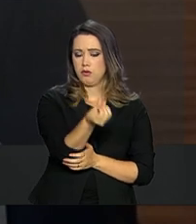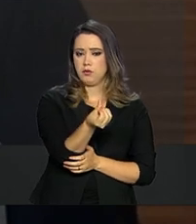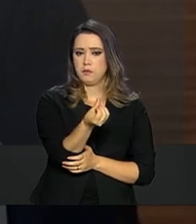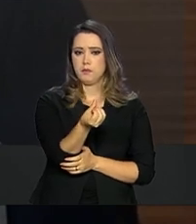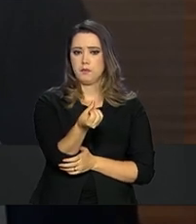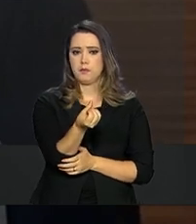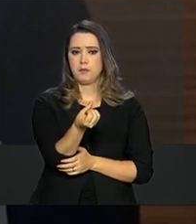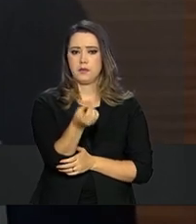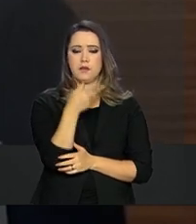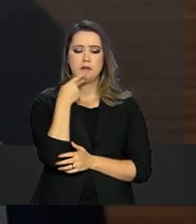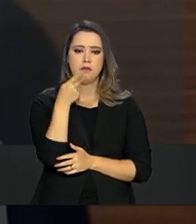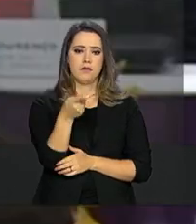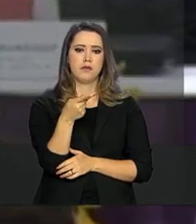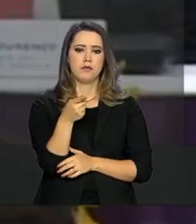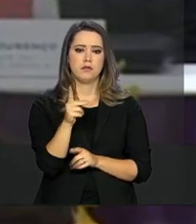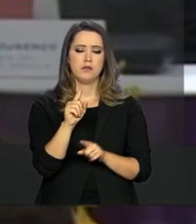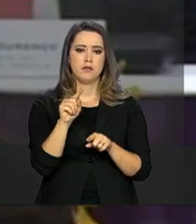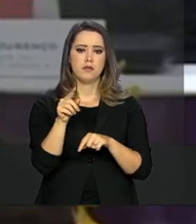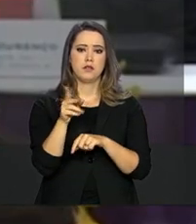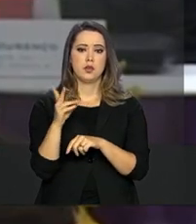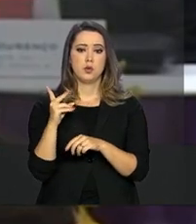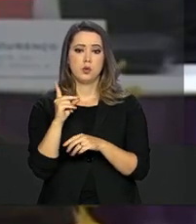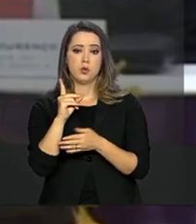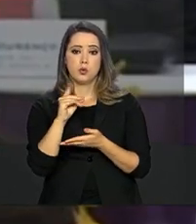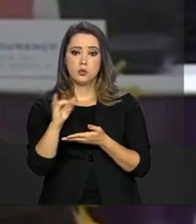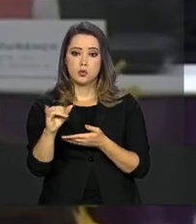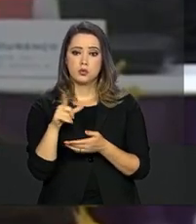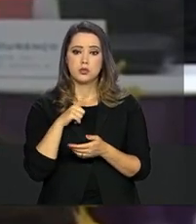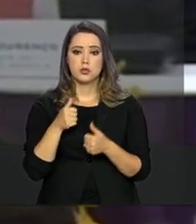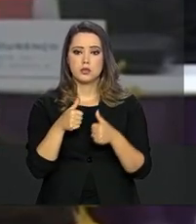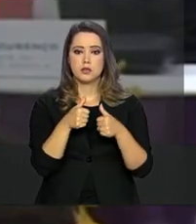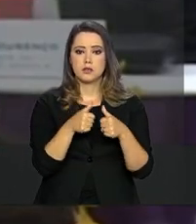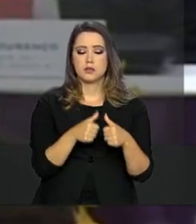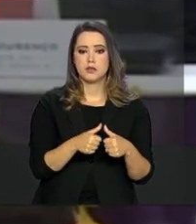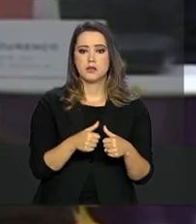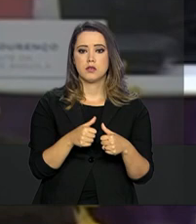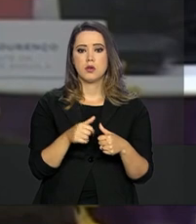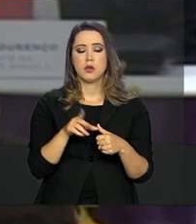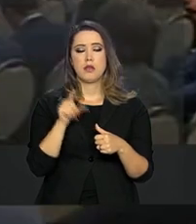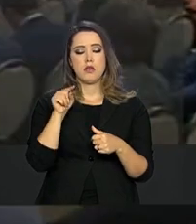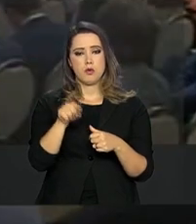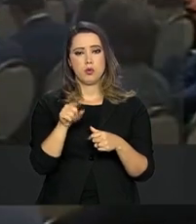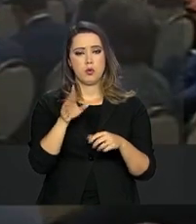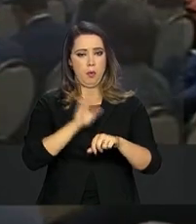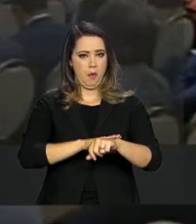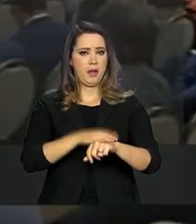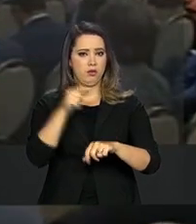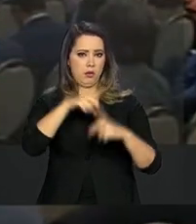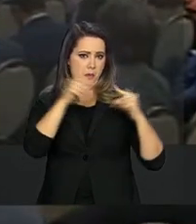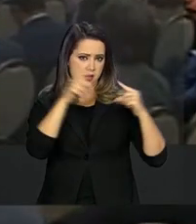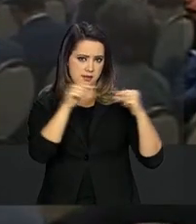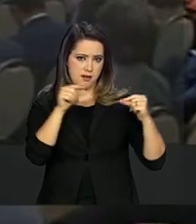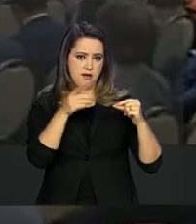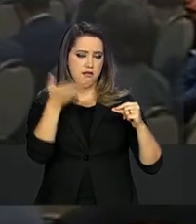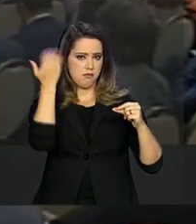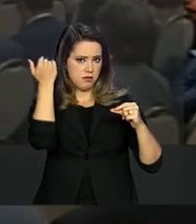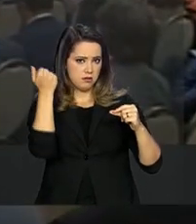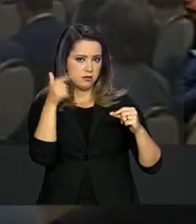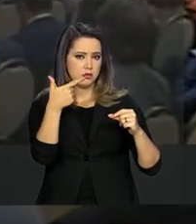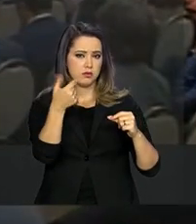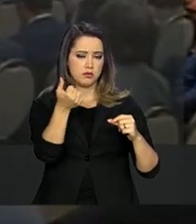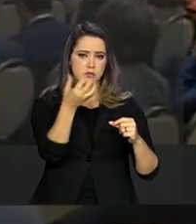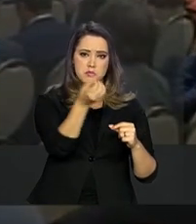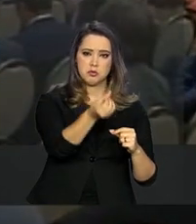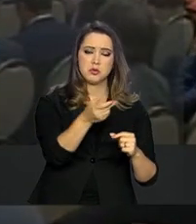eu digo que foi para o meu país e para mim pessoalmente um privilégio presente esta esta